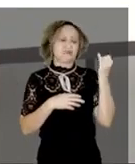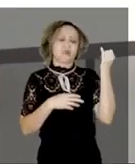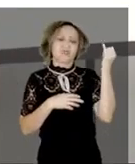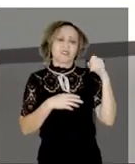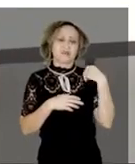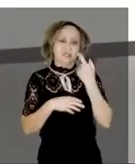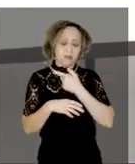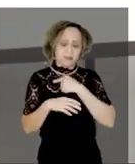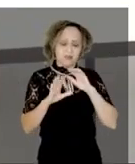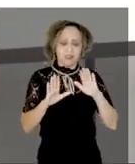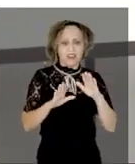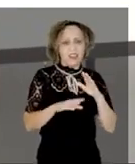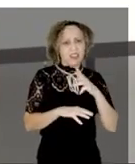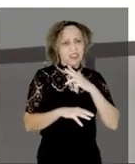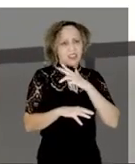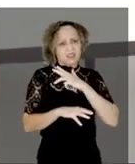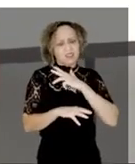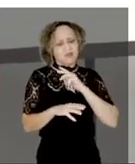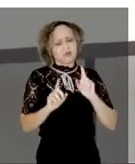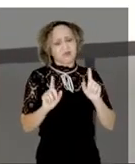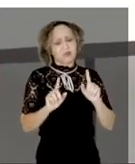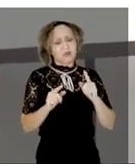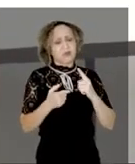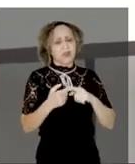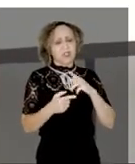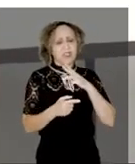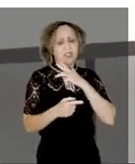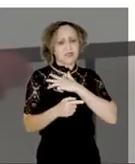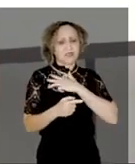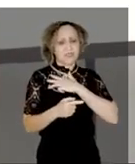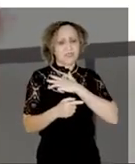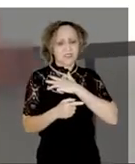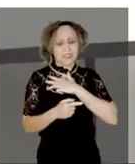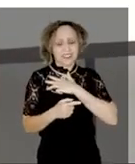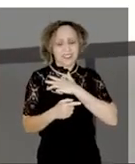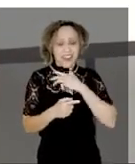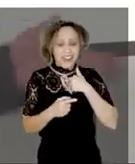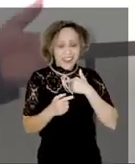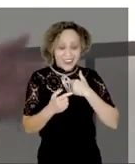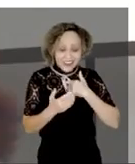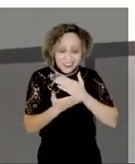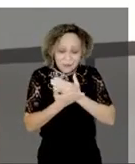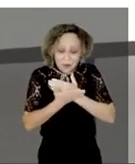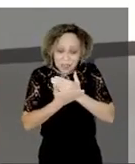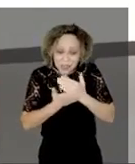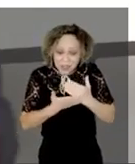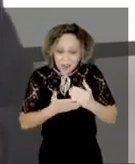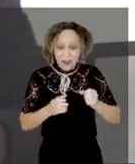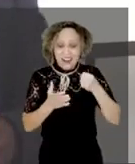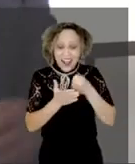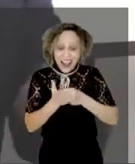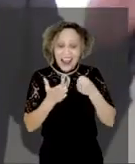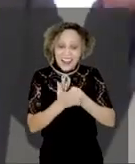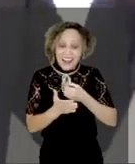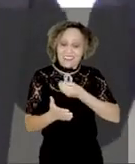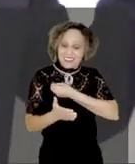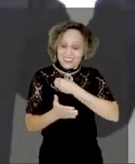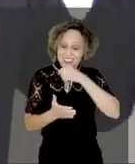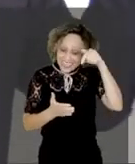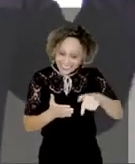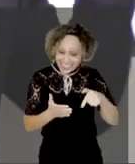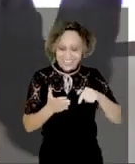dando ruído aqui. Então, é um orgulho de chamar para falar aqui com todos vocês um